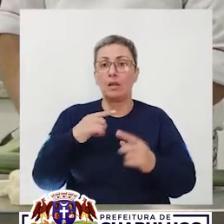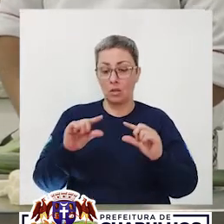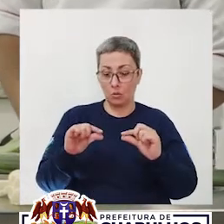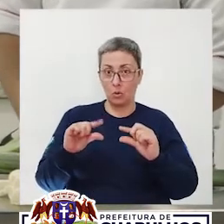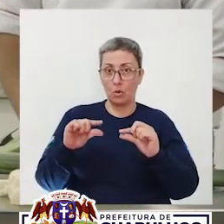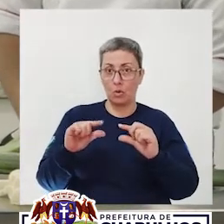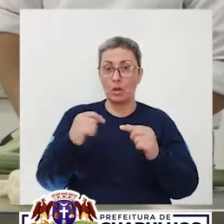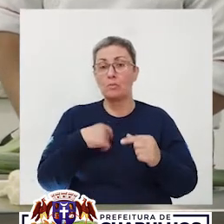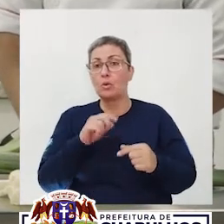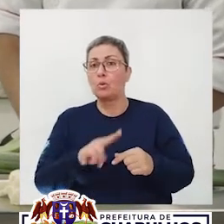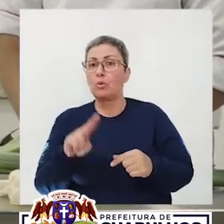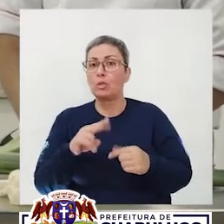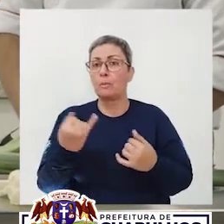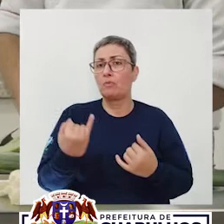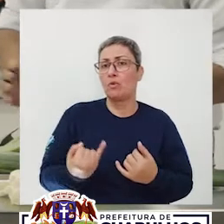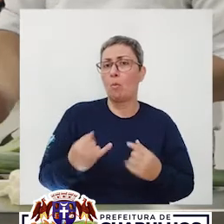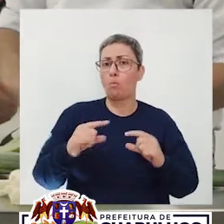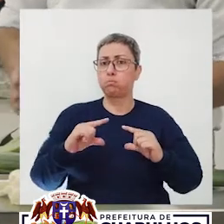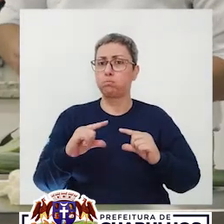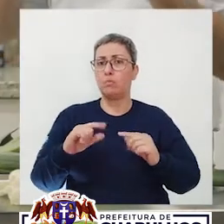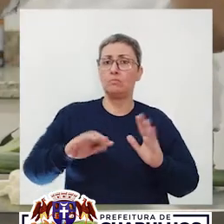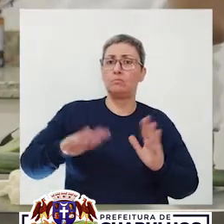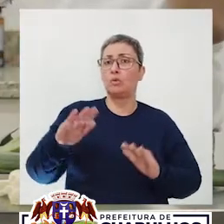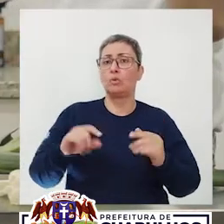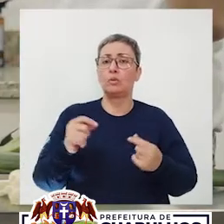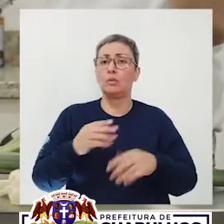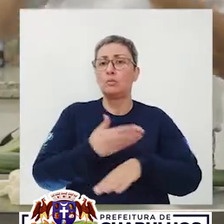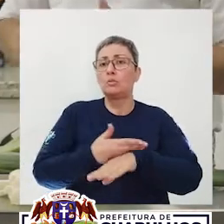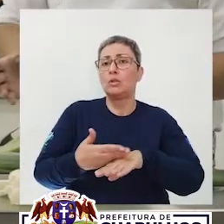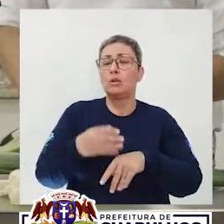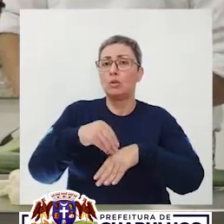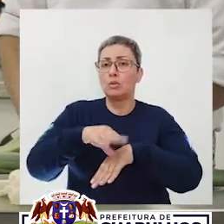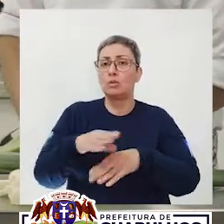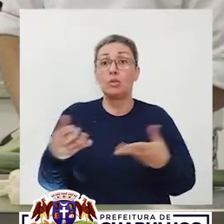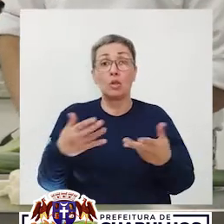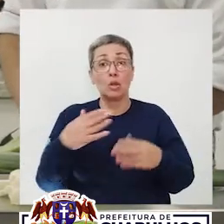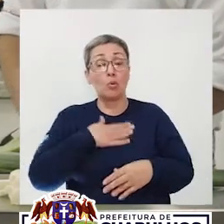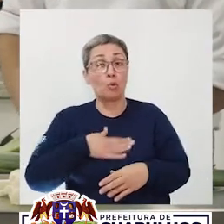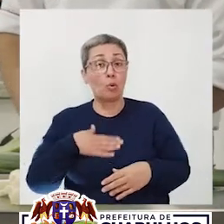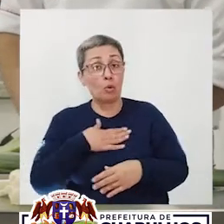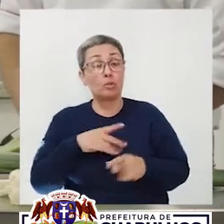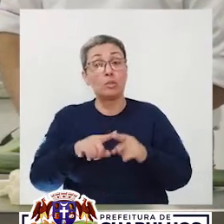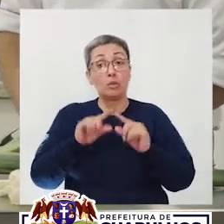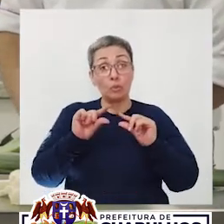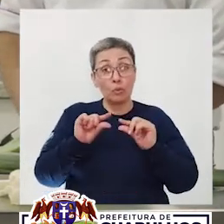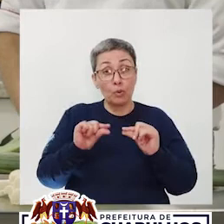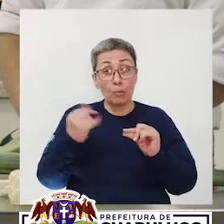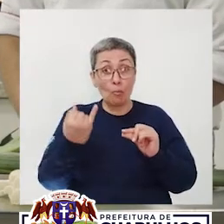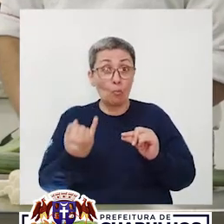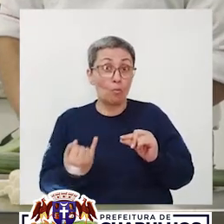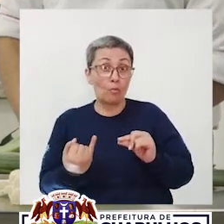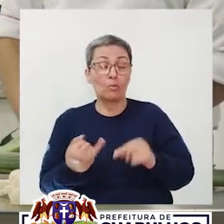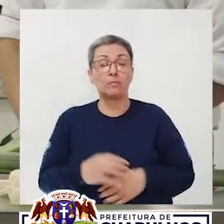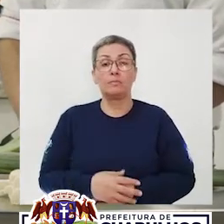A espessura, Noeli, você costuma trabalhar com ela mais fina, mais grossa? Qual a dica que você passa? Eu gosto de fazer ela